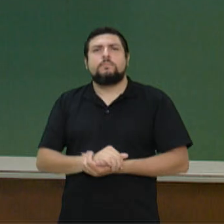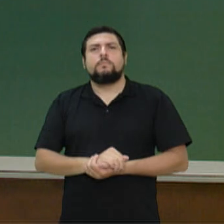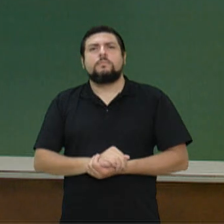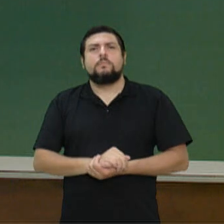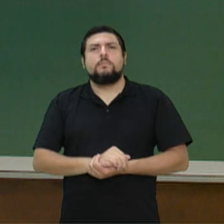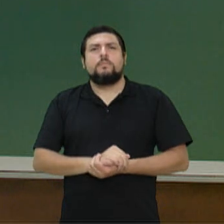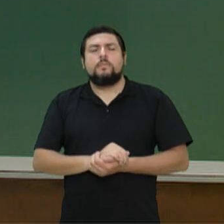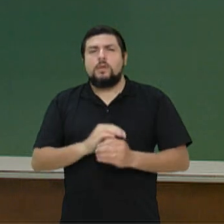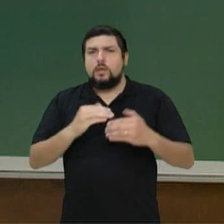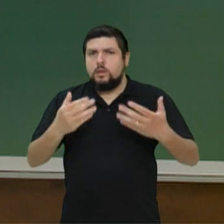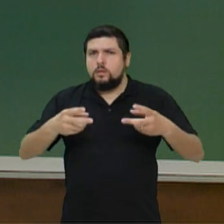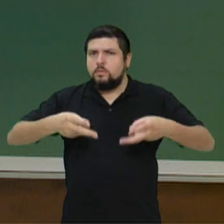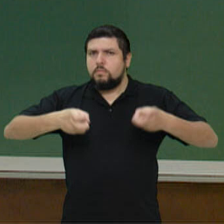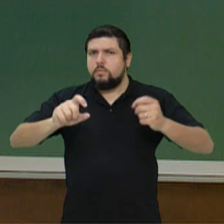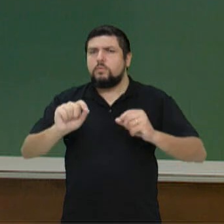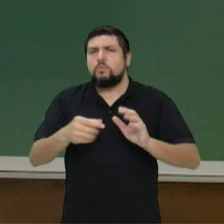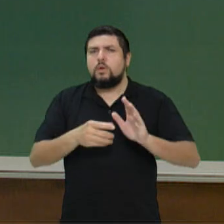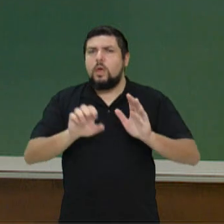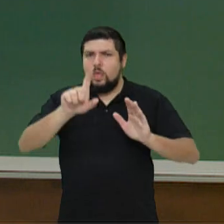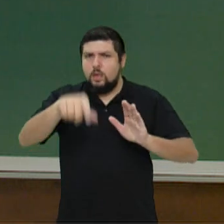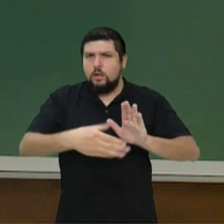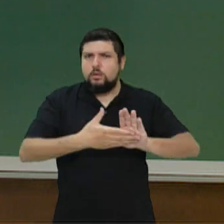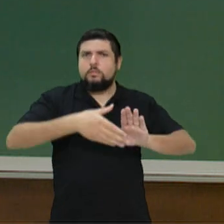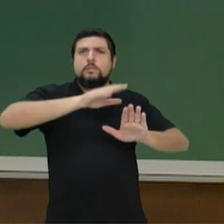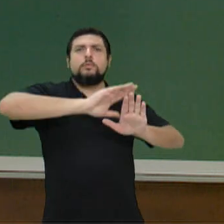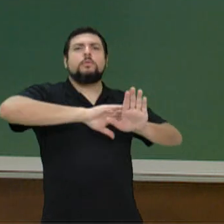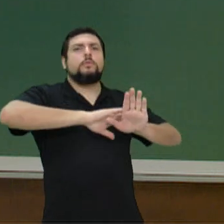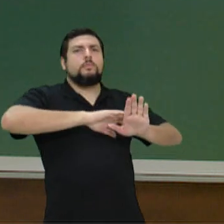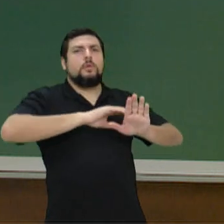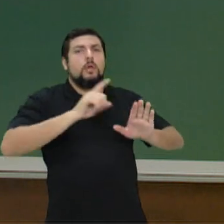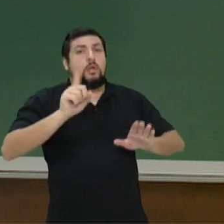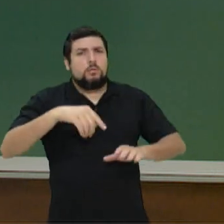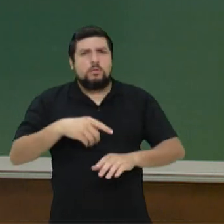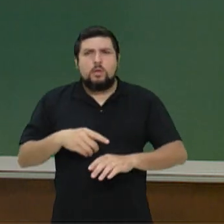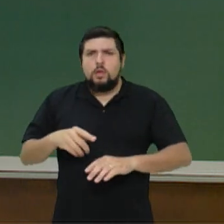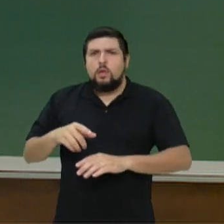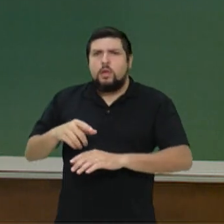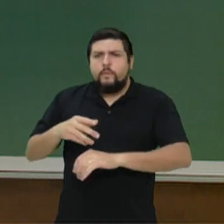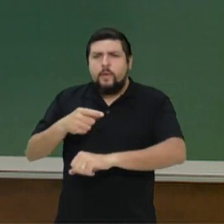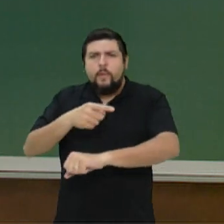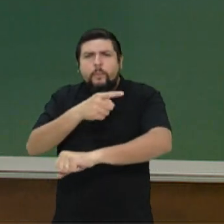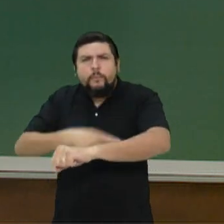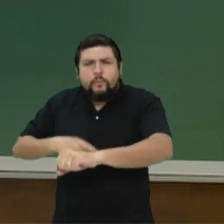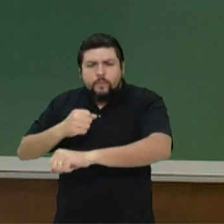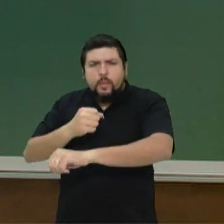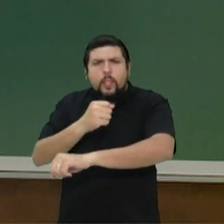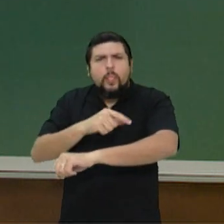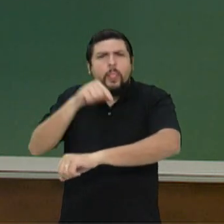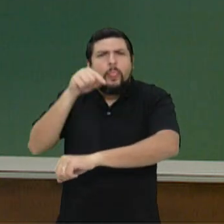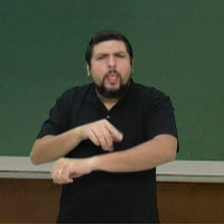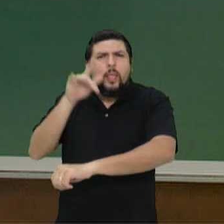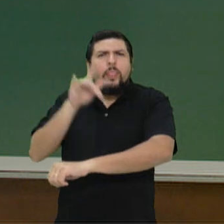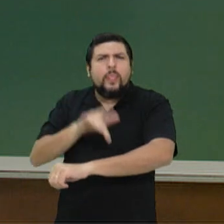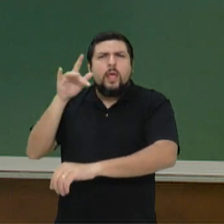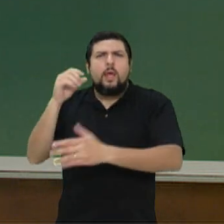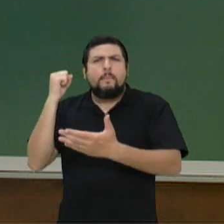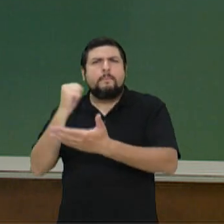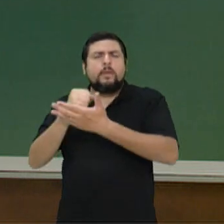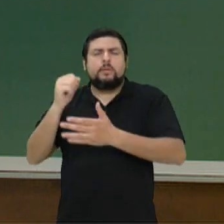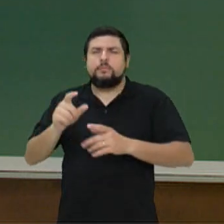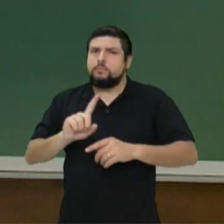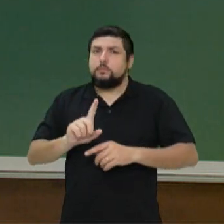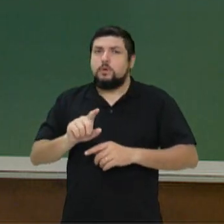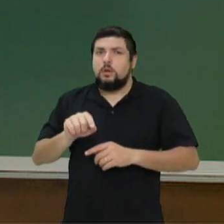no sentido figurado, não é o sentido lá de estar machucado, não. Significa, nos traz a ideia que lá